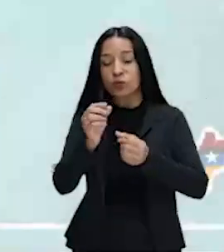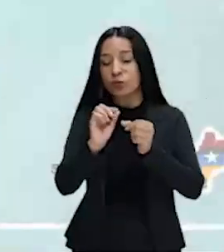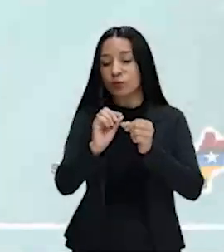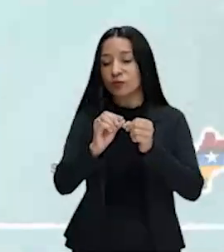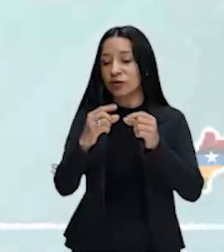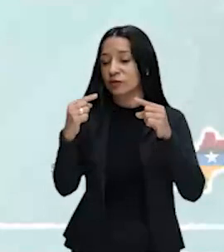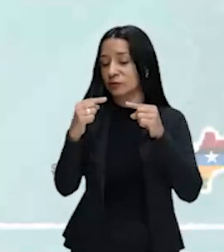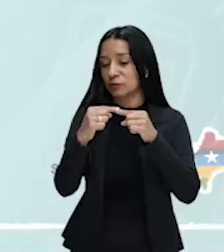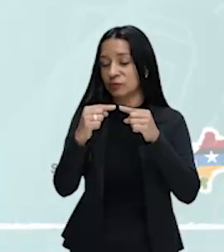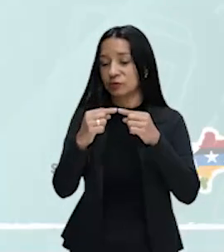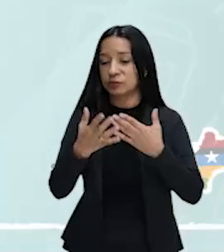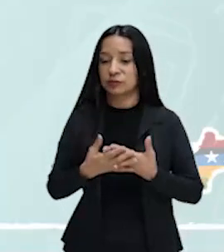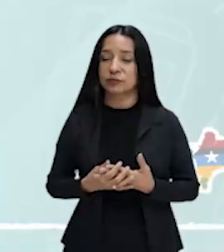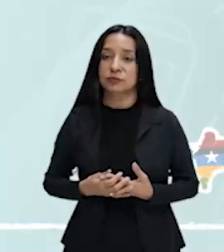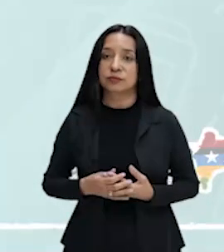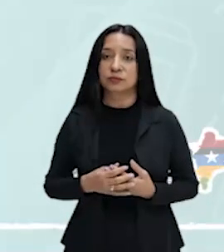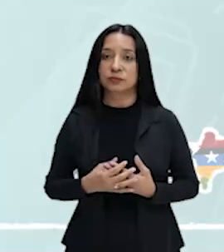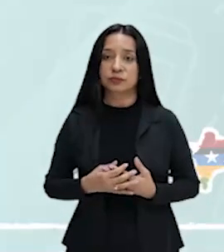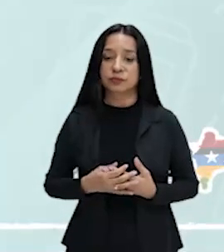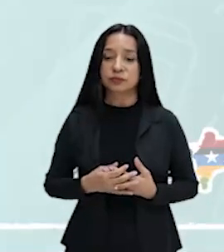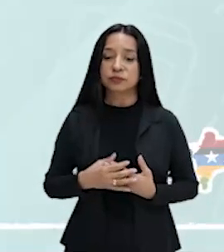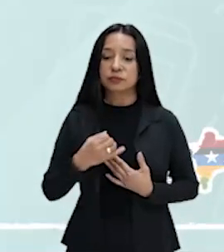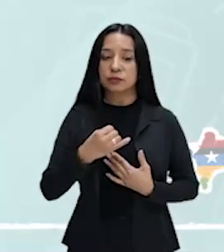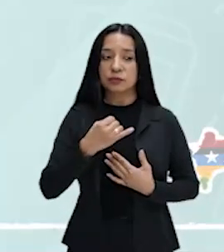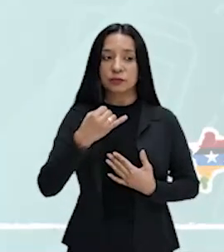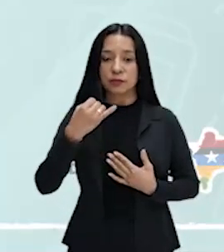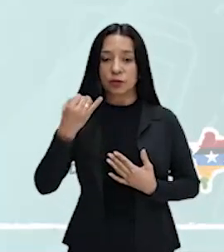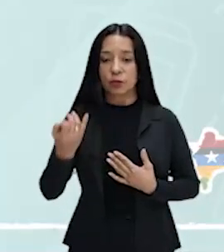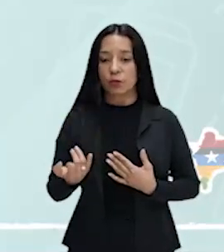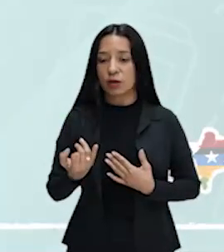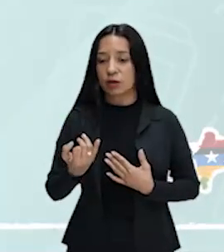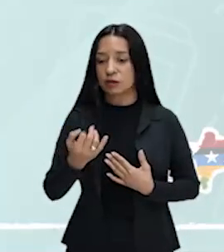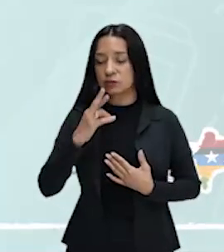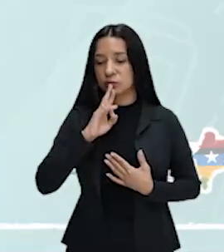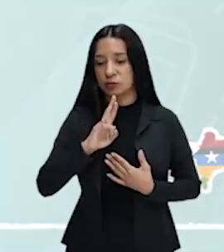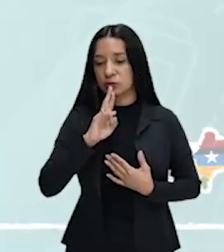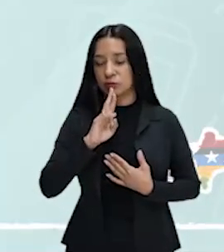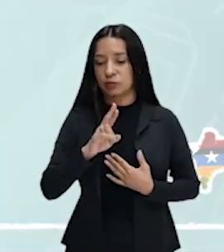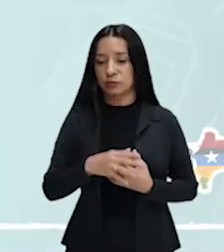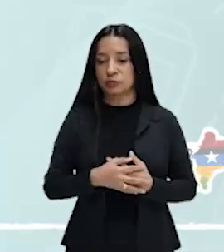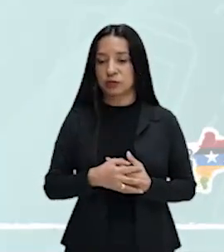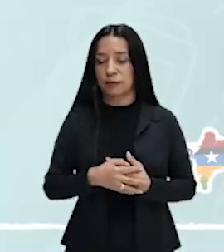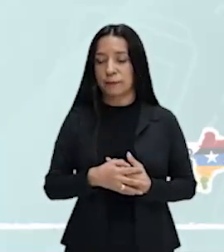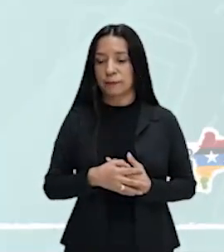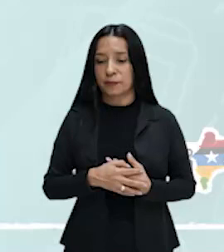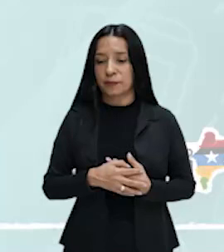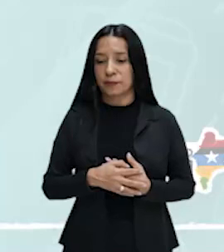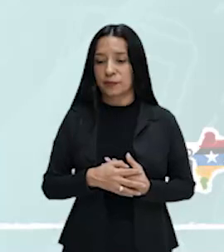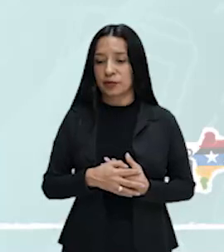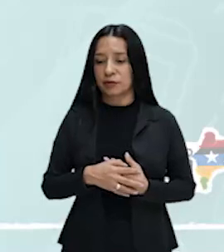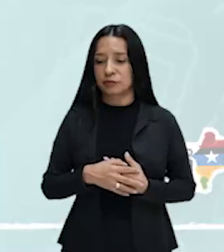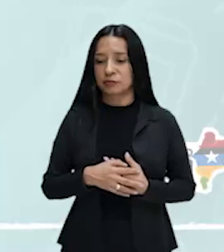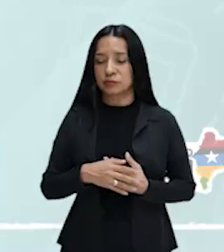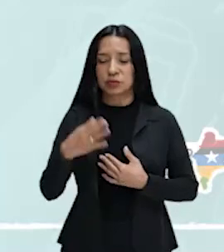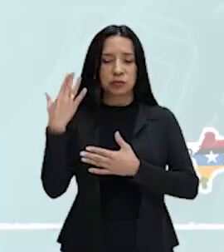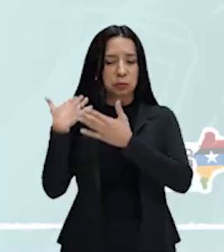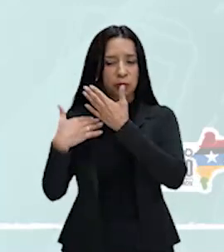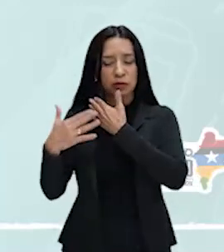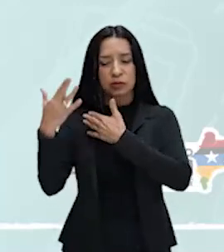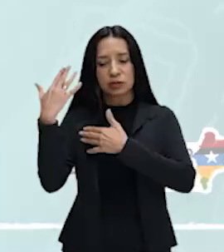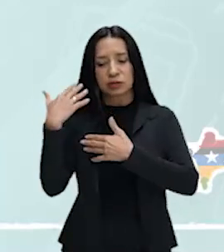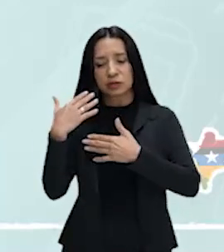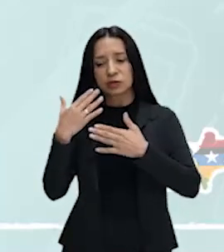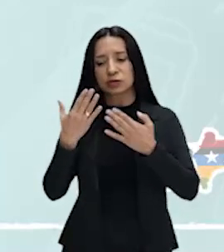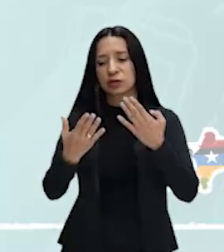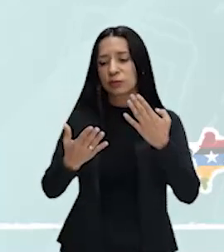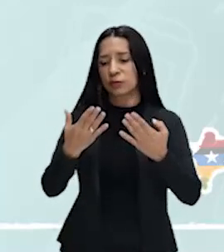tá? Vamos lá. Quais são os resultados? Isso aqui vai dar aquela velha proporção fenotípica da